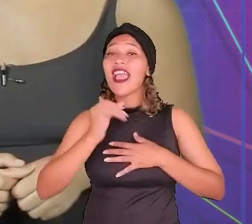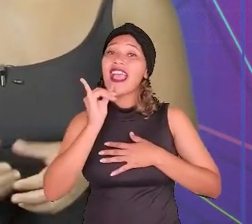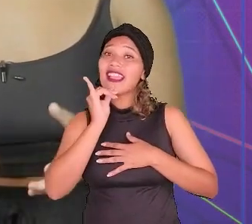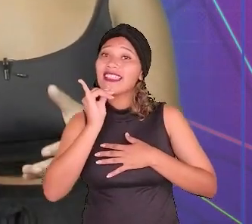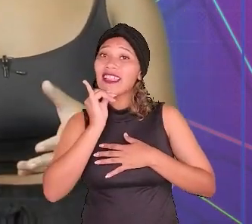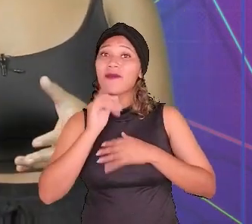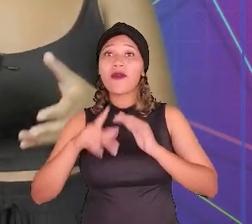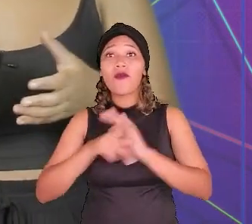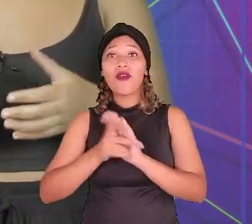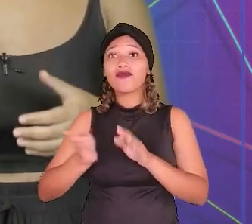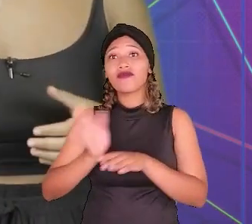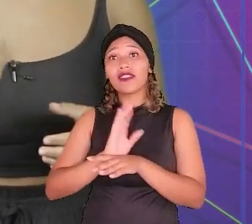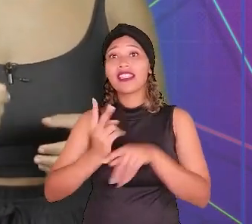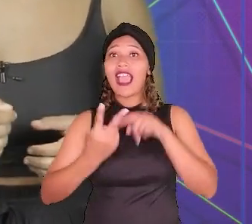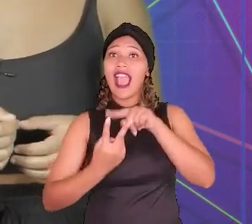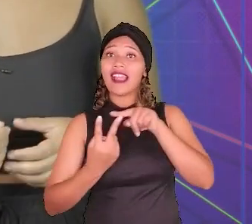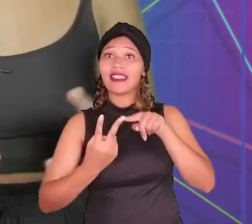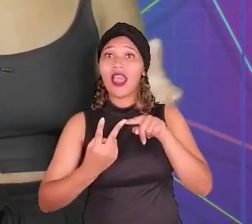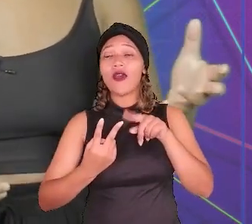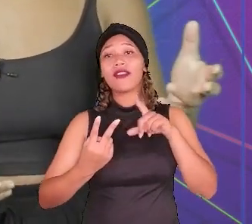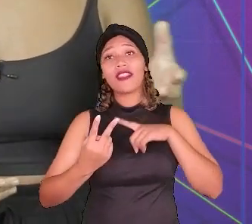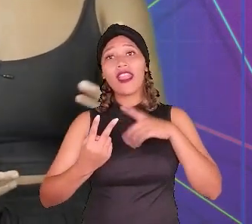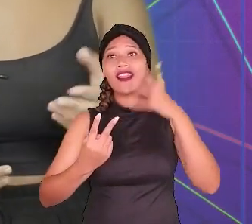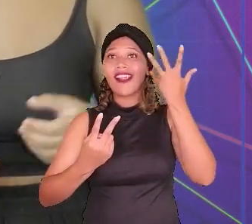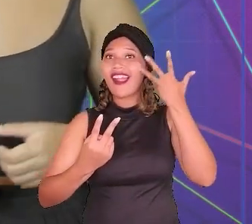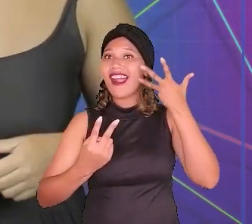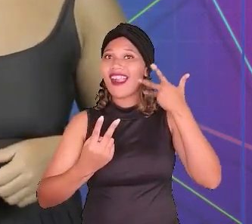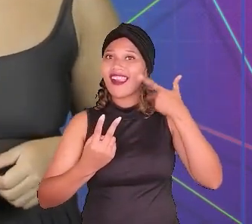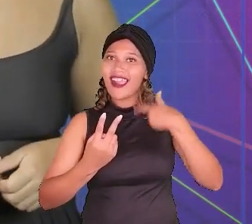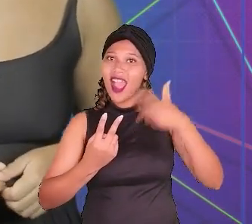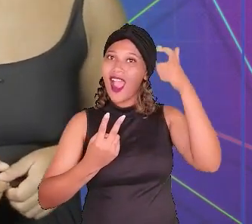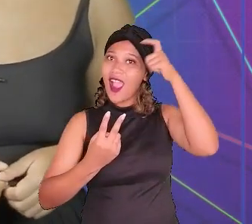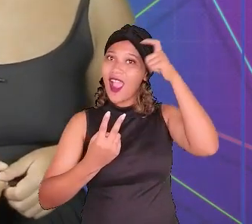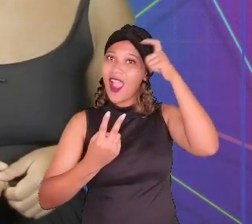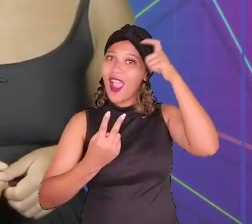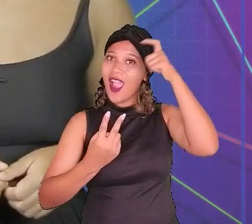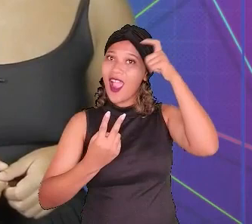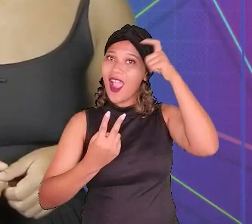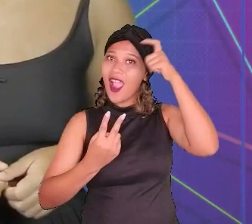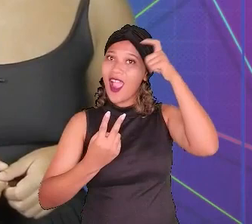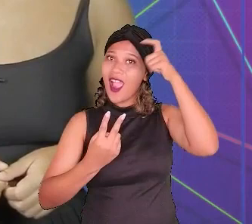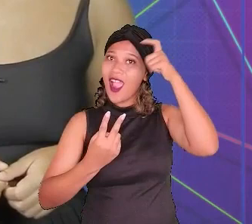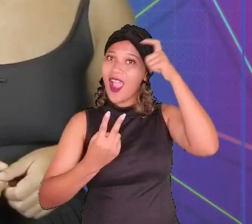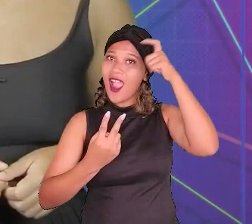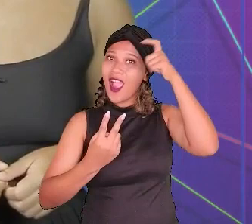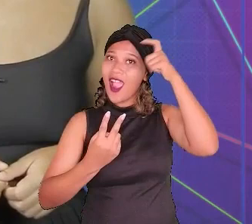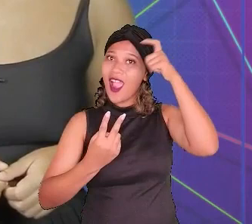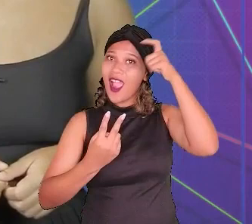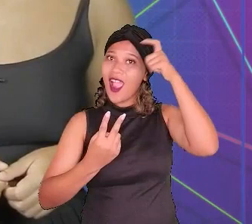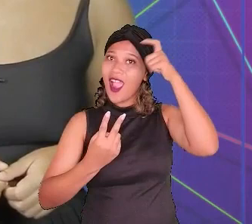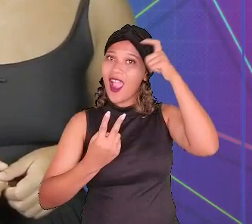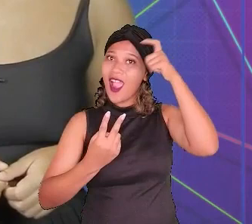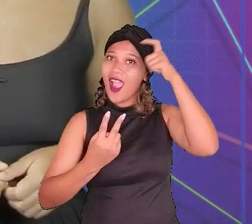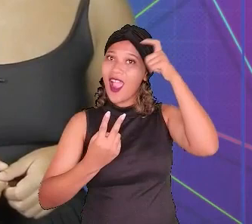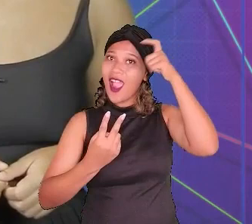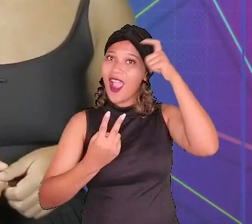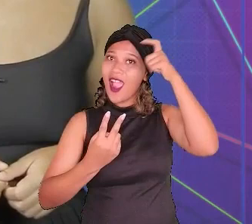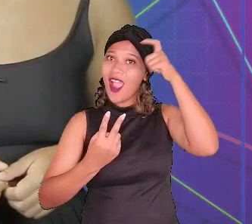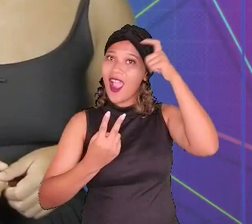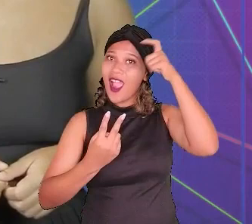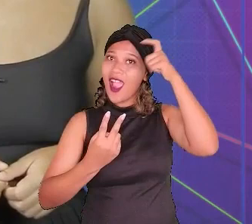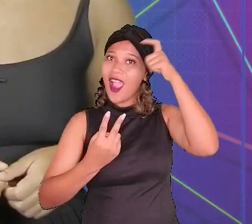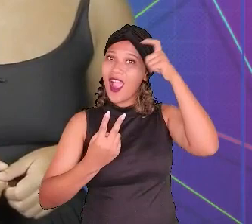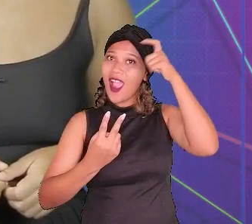amado. Exemplos podem ser os casais, como Simba e Nala, de Rei Leão. Imagem de Simba e Nala, desenho de um leão de juba avermelhada que olha